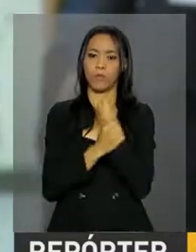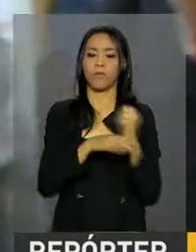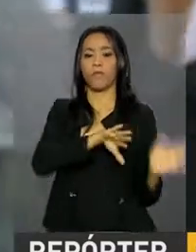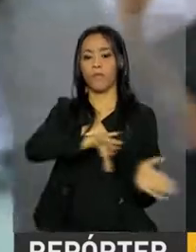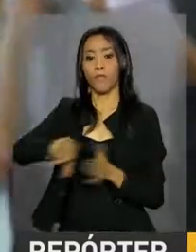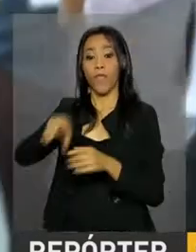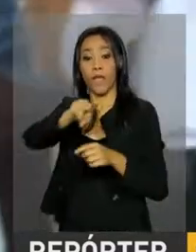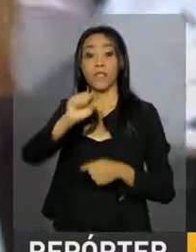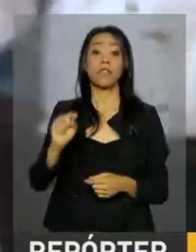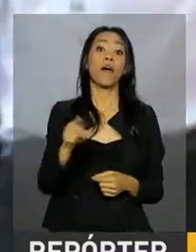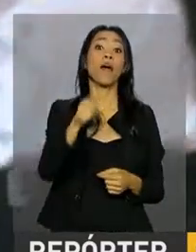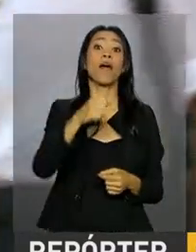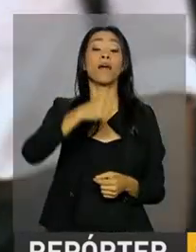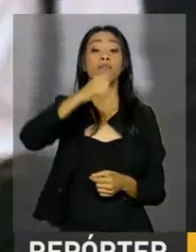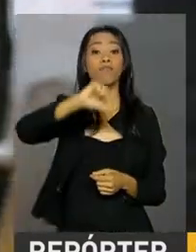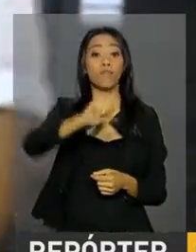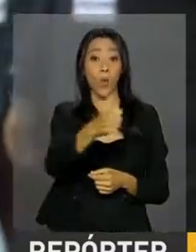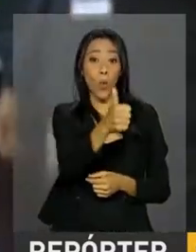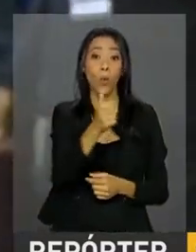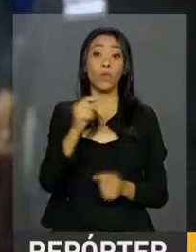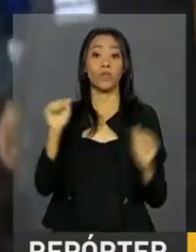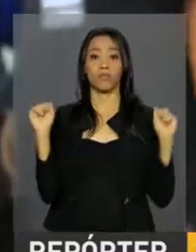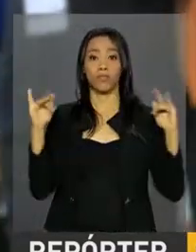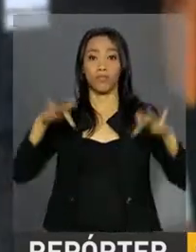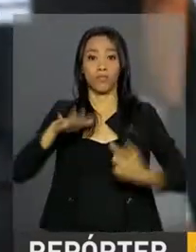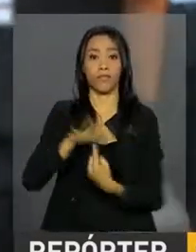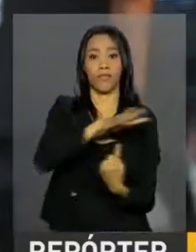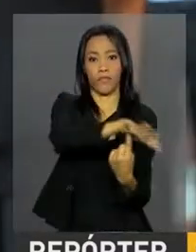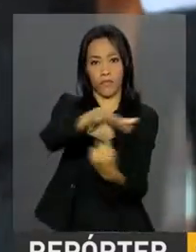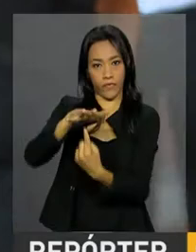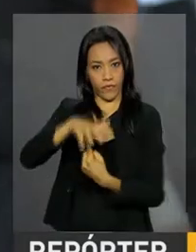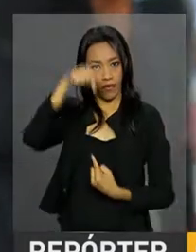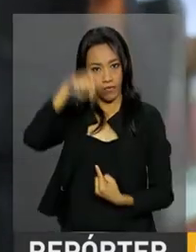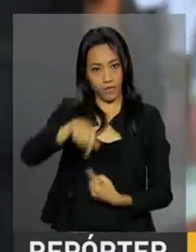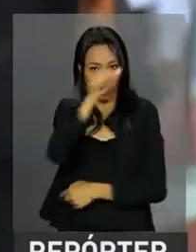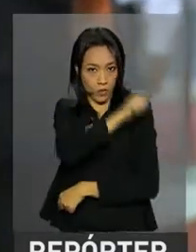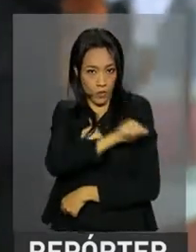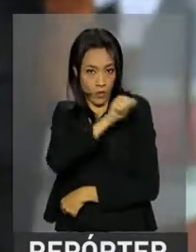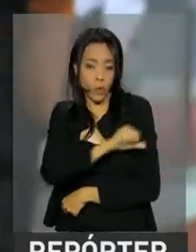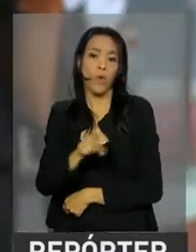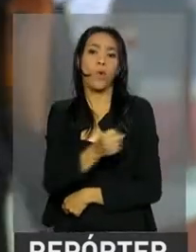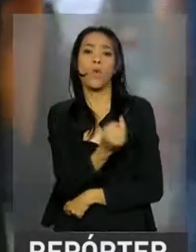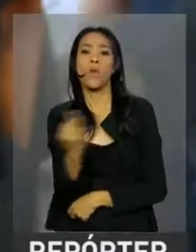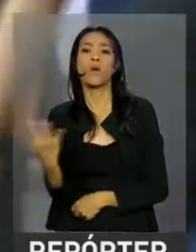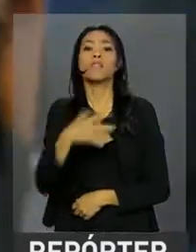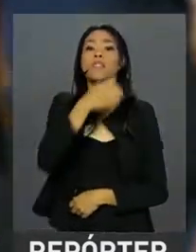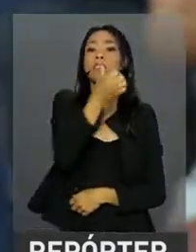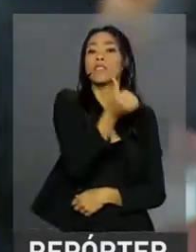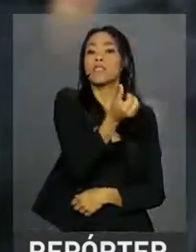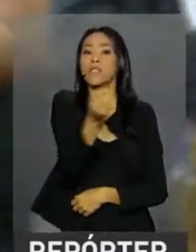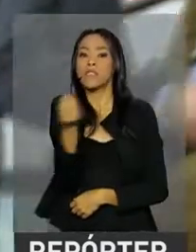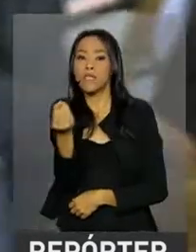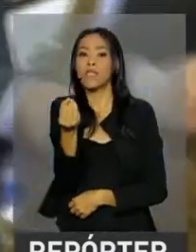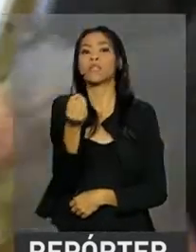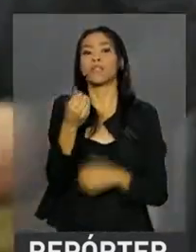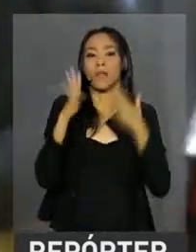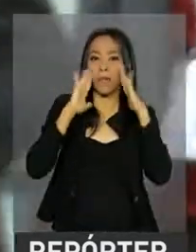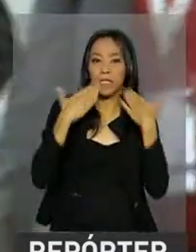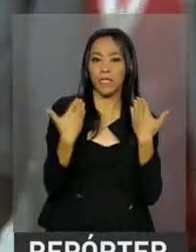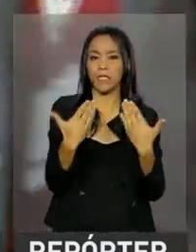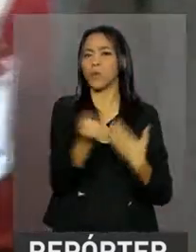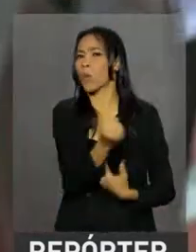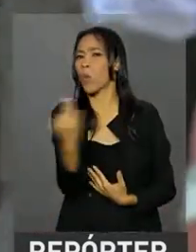edição da Feira de Segurança e Defesa aqui no Rio de Janeiro, que este ano conta com cerca de 600 expositores de mais de